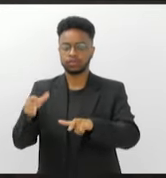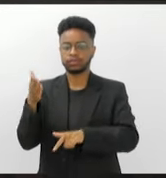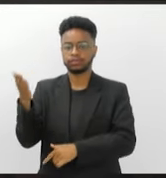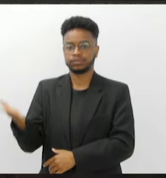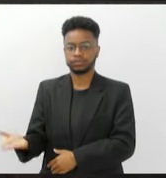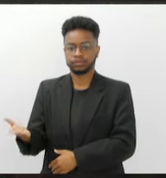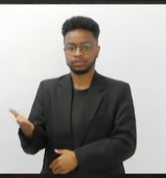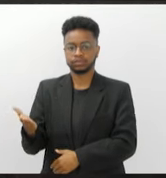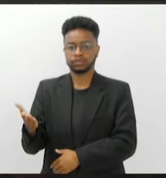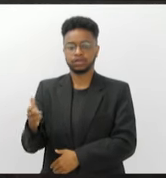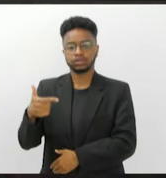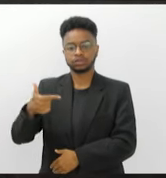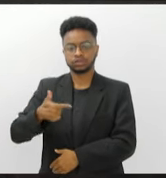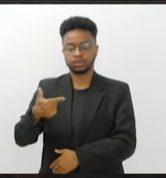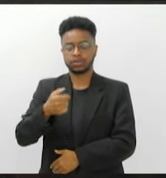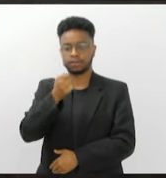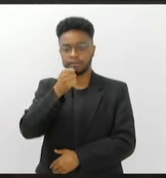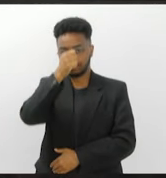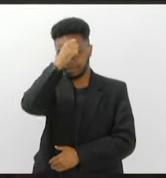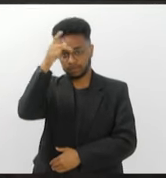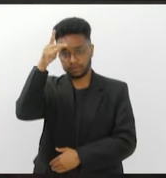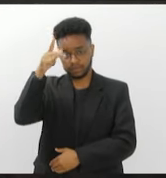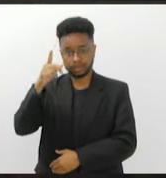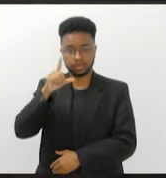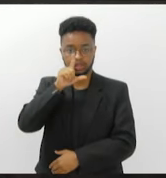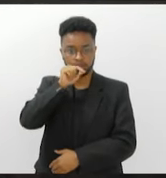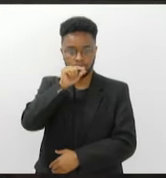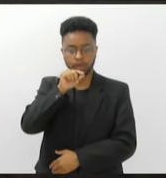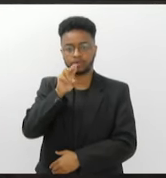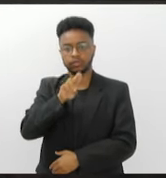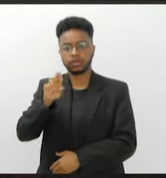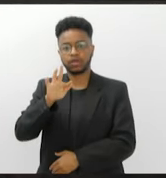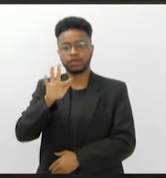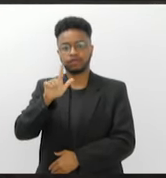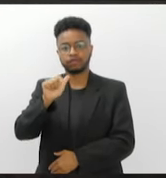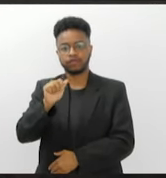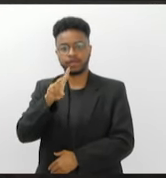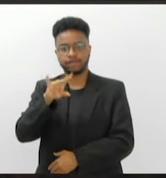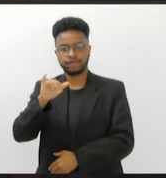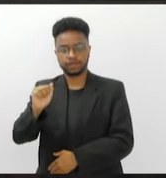senhora vice-prefeita de Nilópolis, Flávia Sardinha, professora